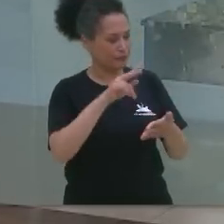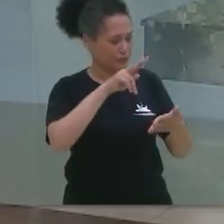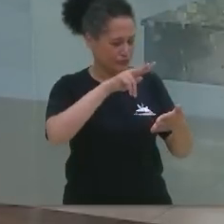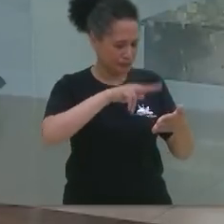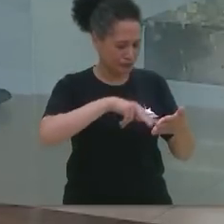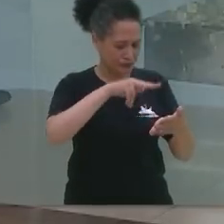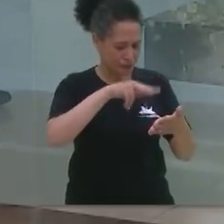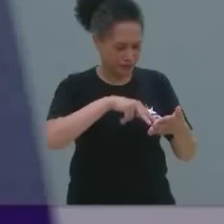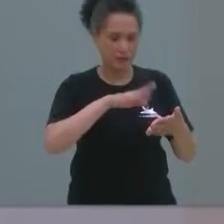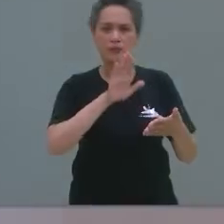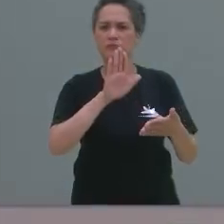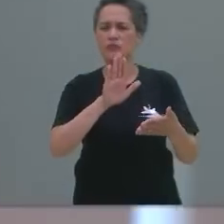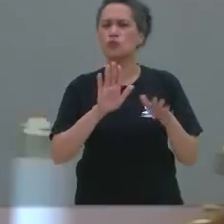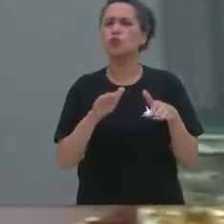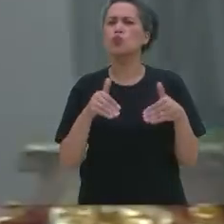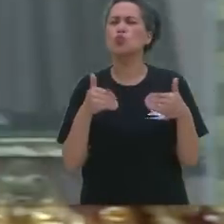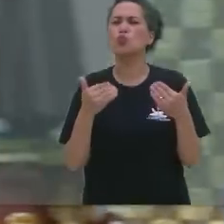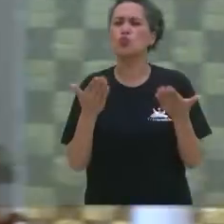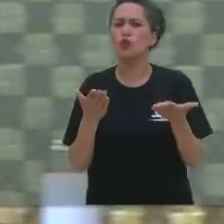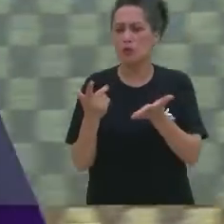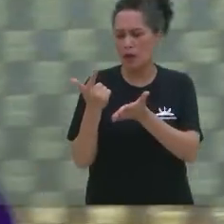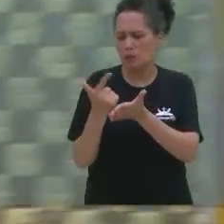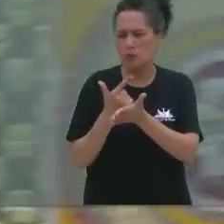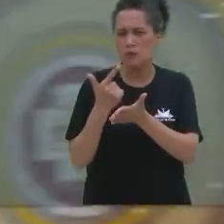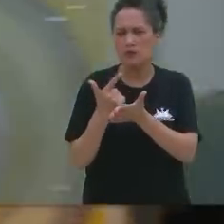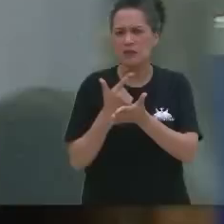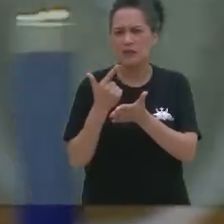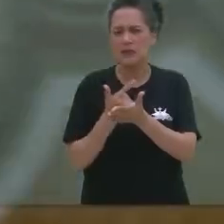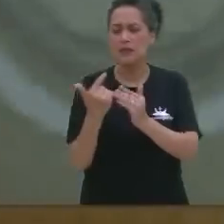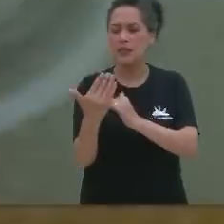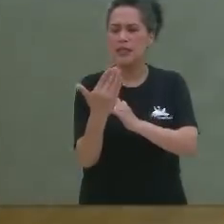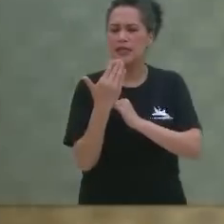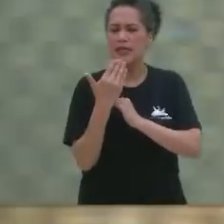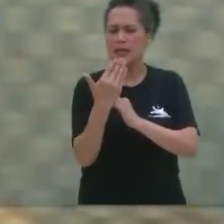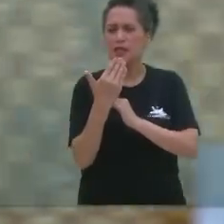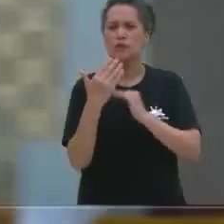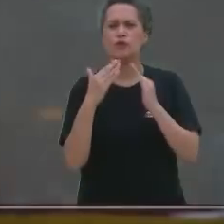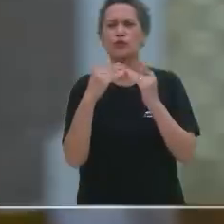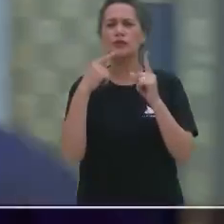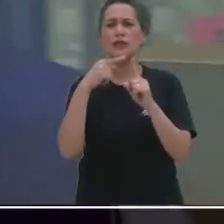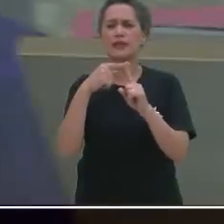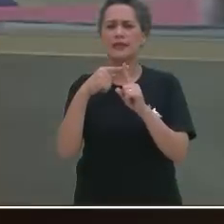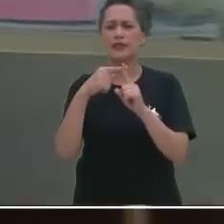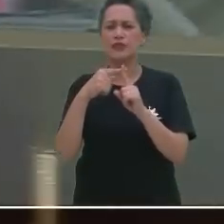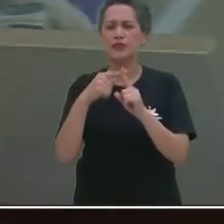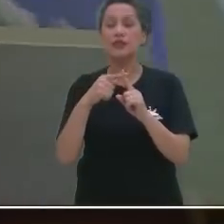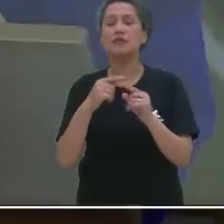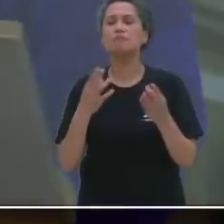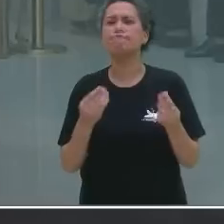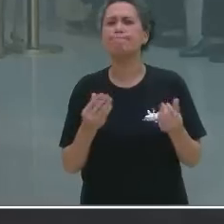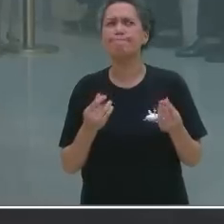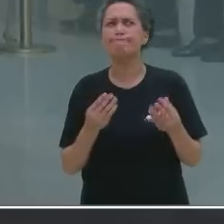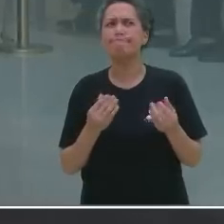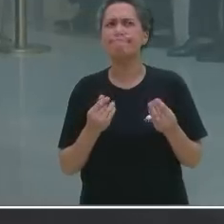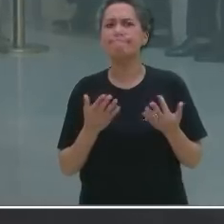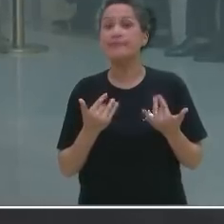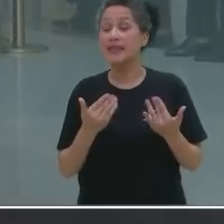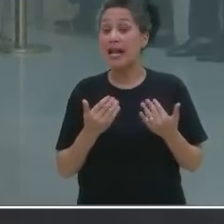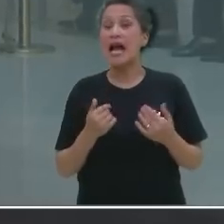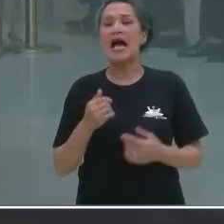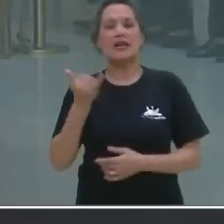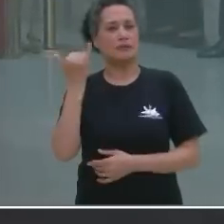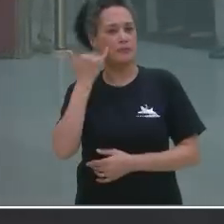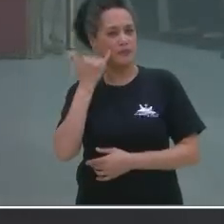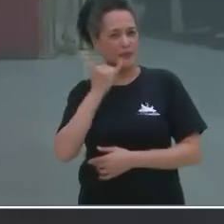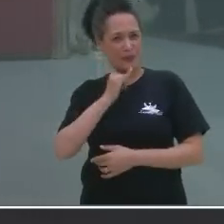ela foi tirada de que livro, por favor? Ajuda a igreja aí, meu filho. Foi do livro do